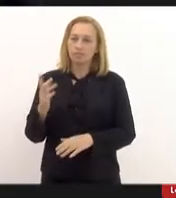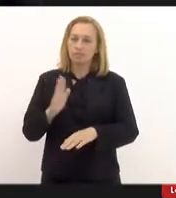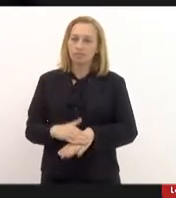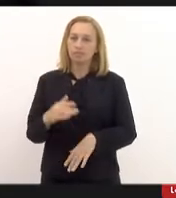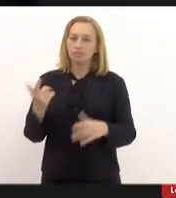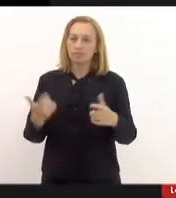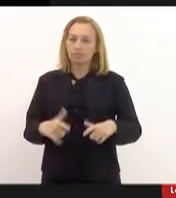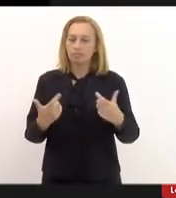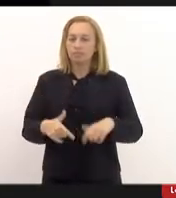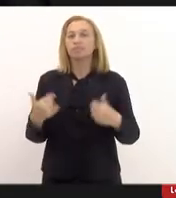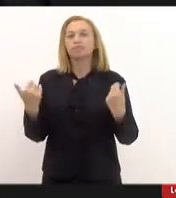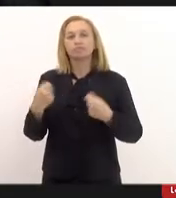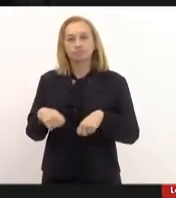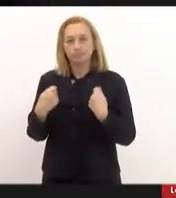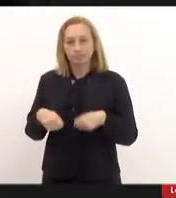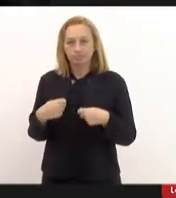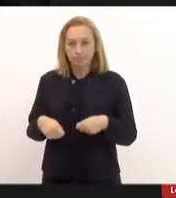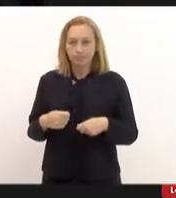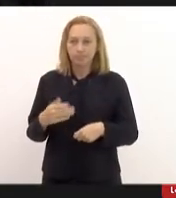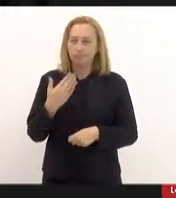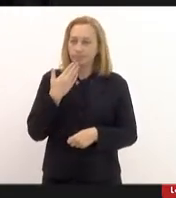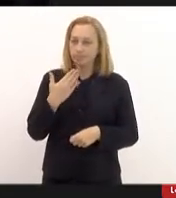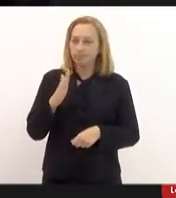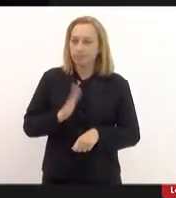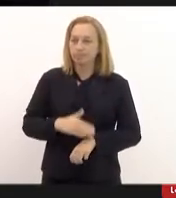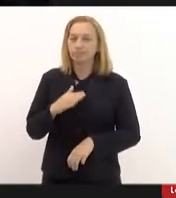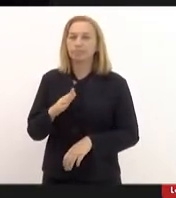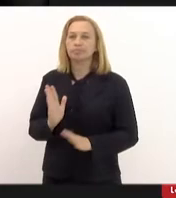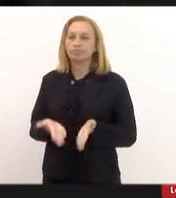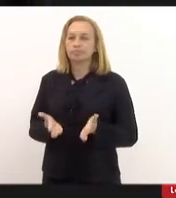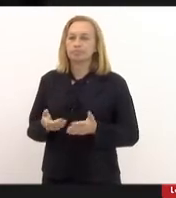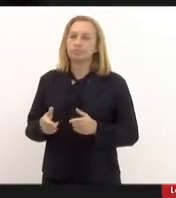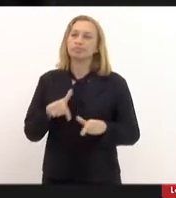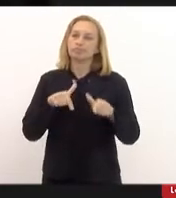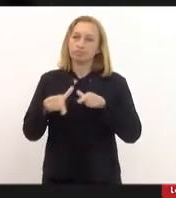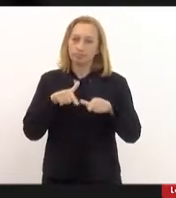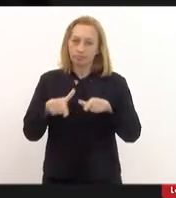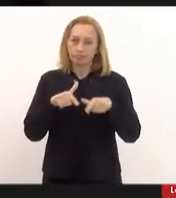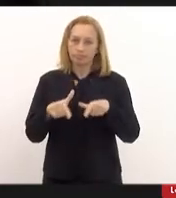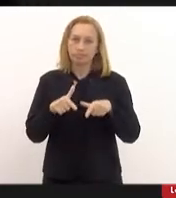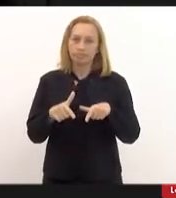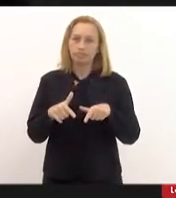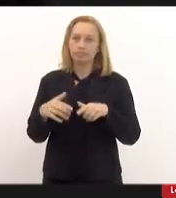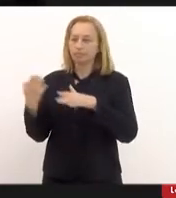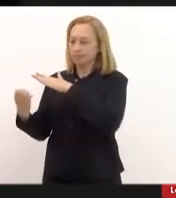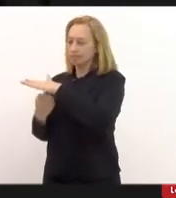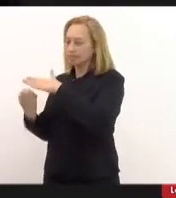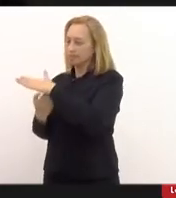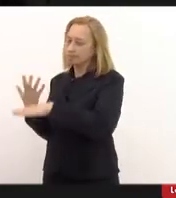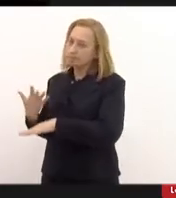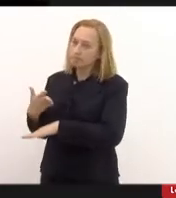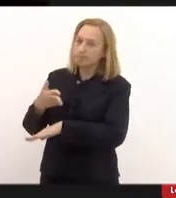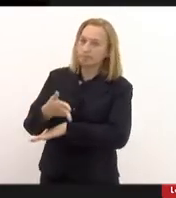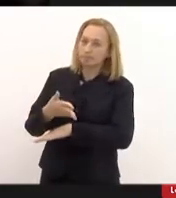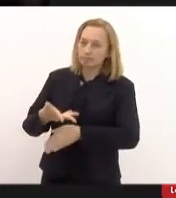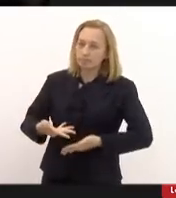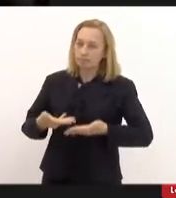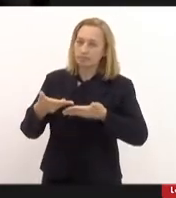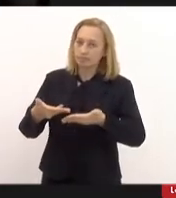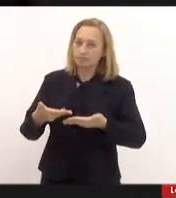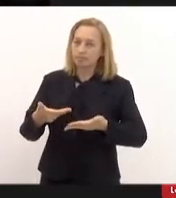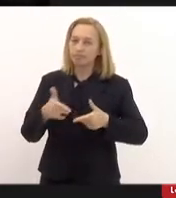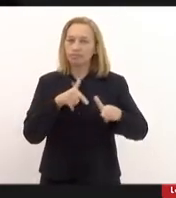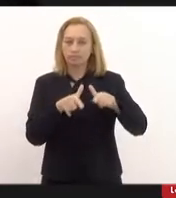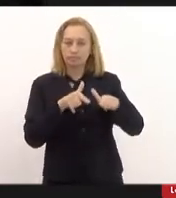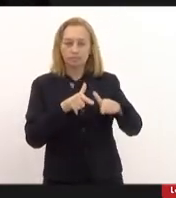precisa, que o que se mais pede hoje é emprego. E empresas vindo vão ofertar emprego. Então,